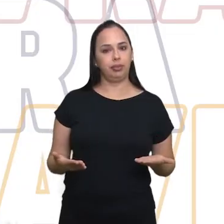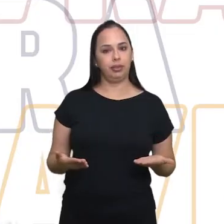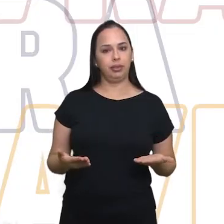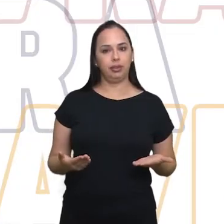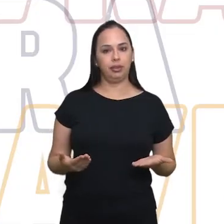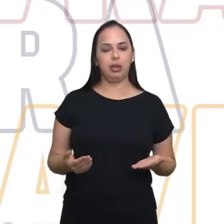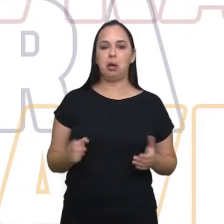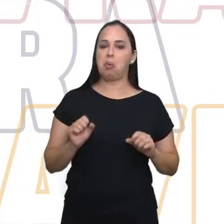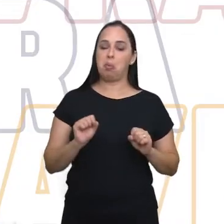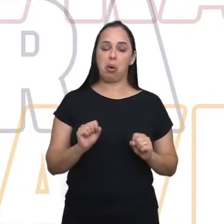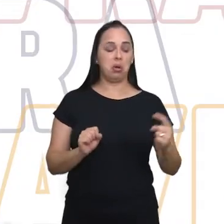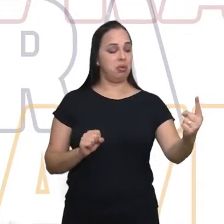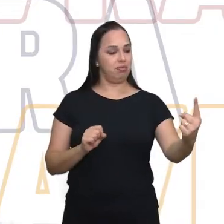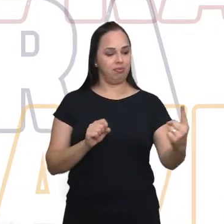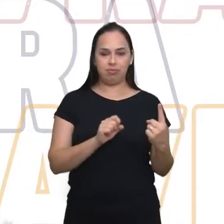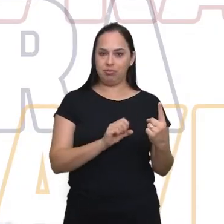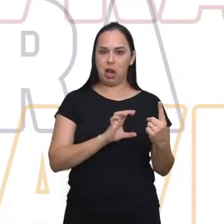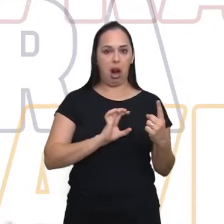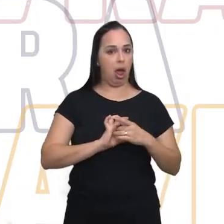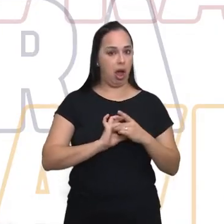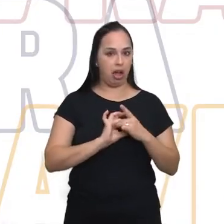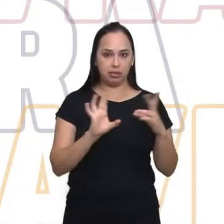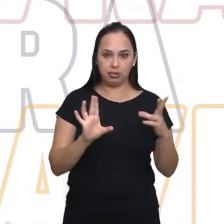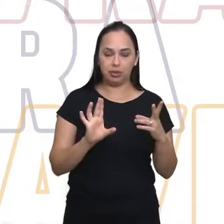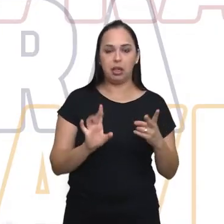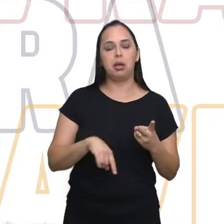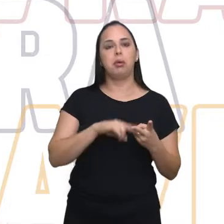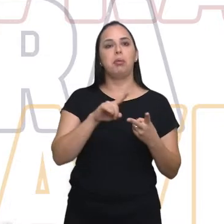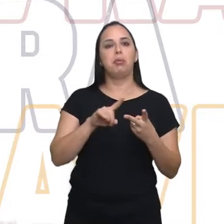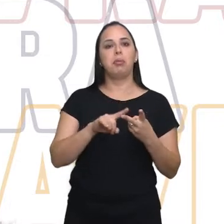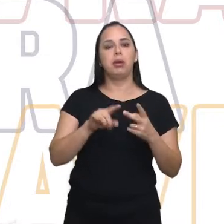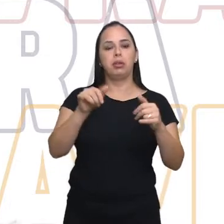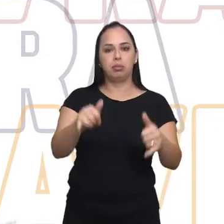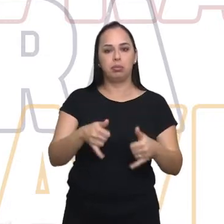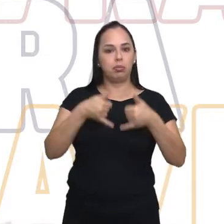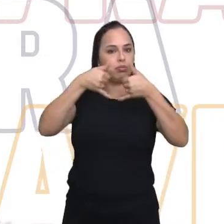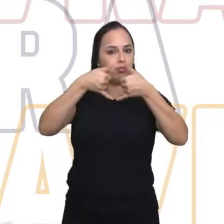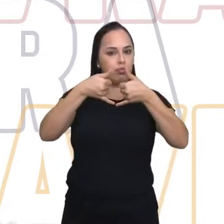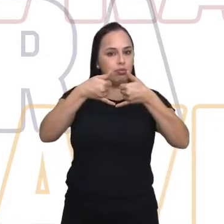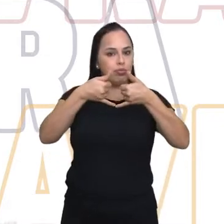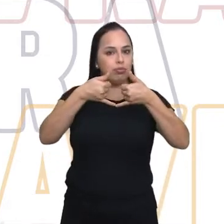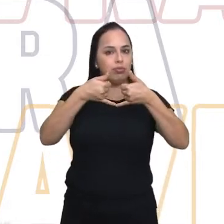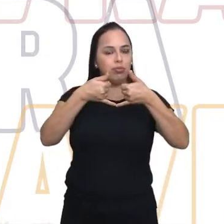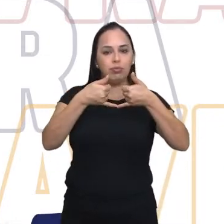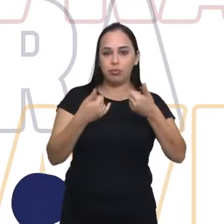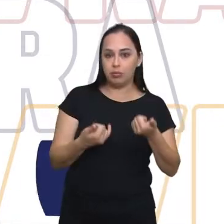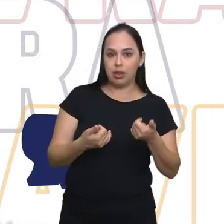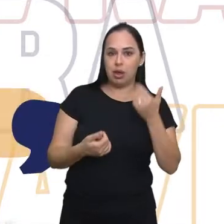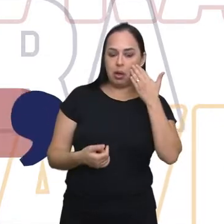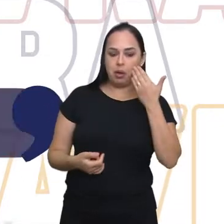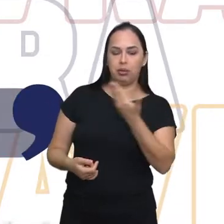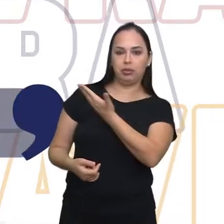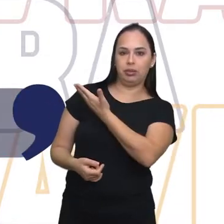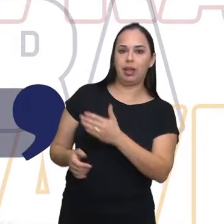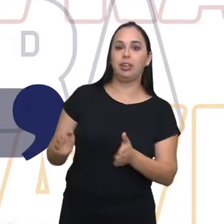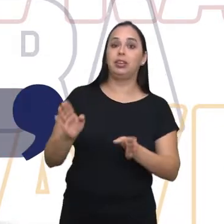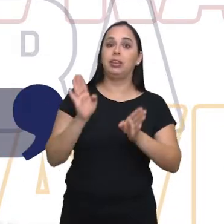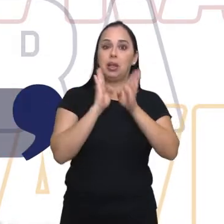Pode ser demanda espontânea, chegar até a unidade, pode ser via telefone, né? A gente tem